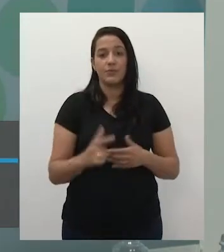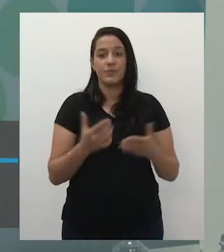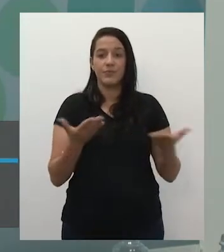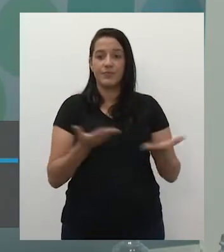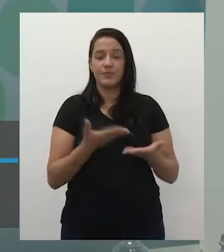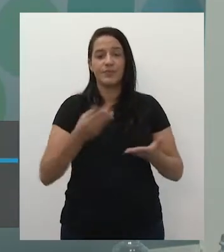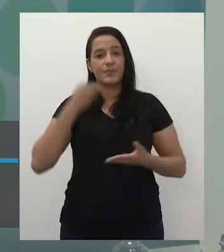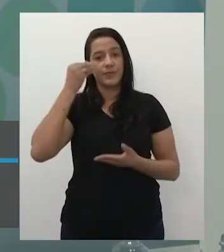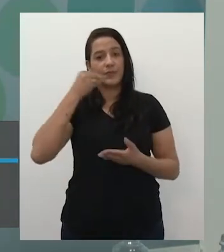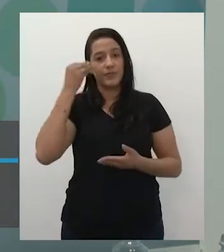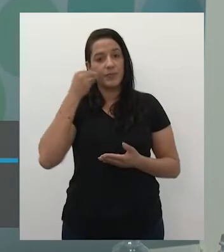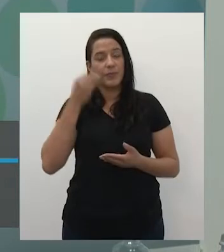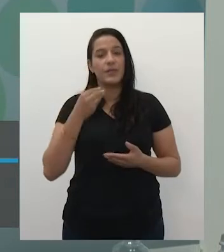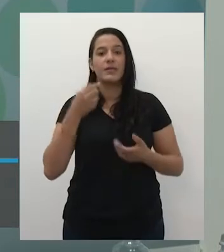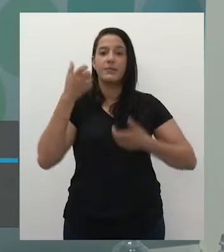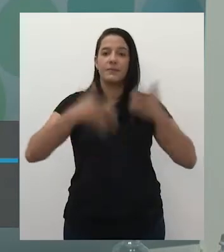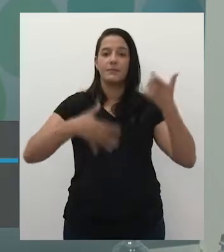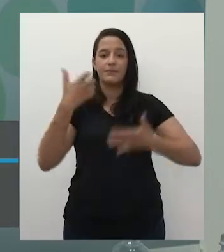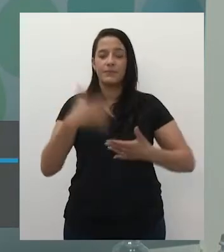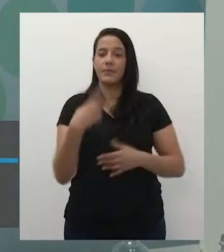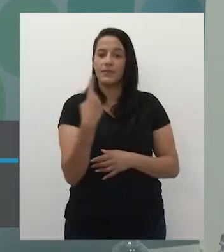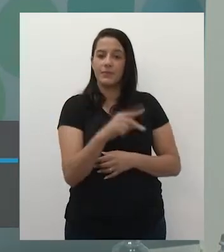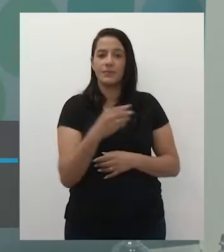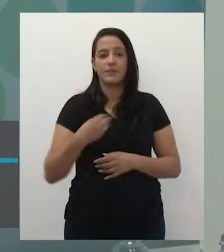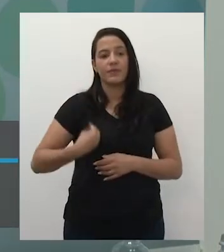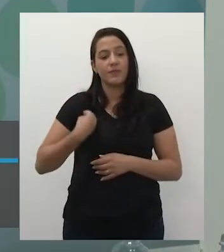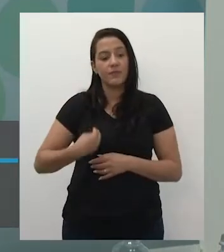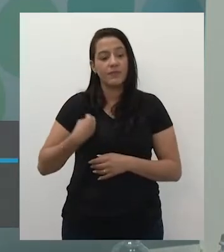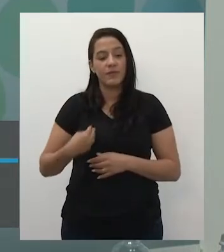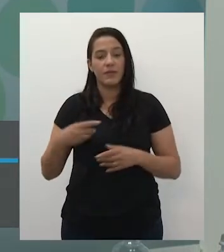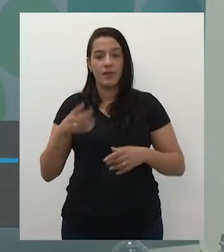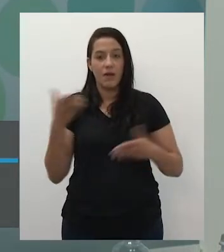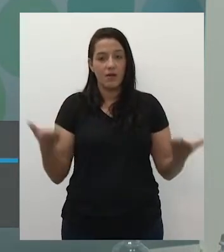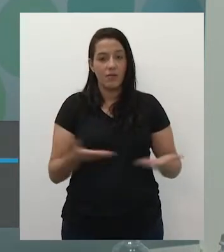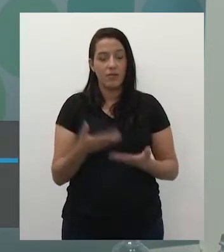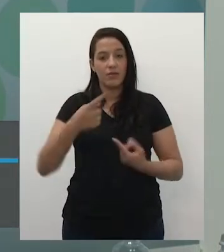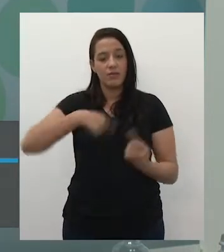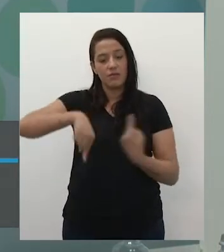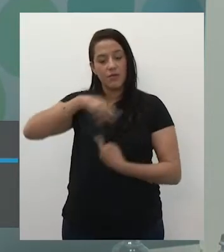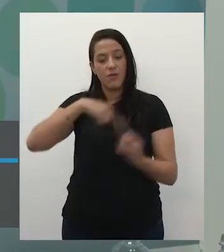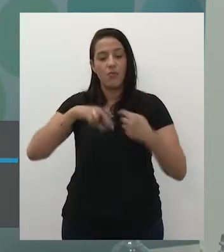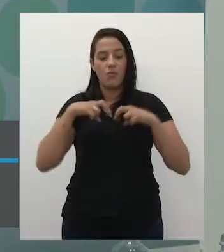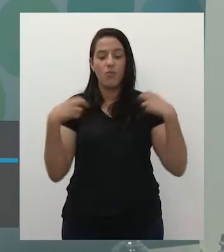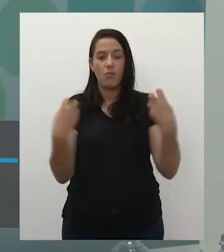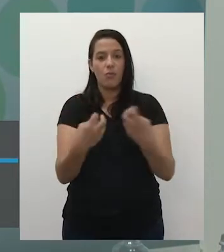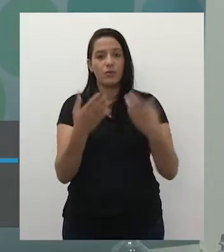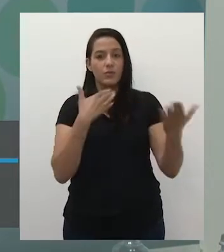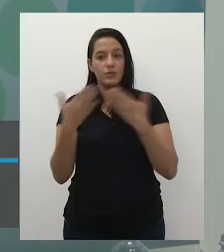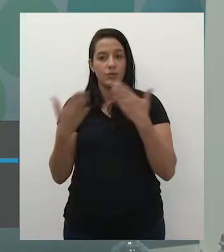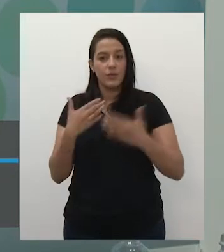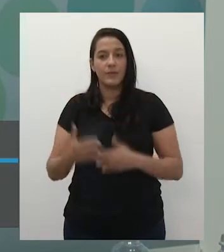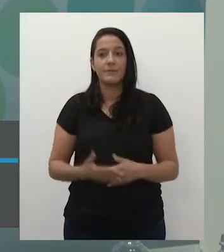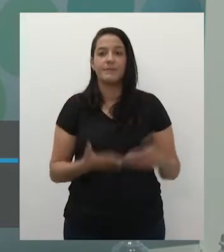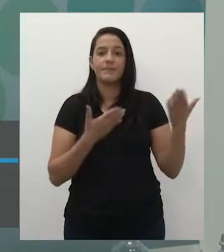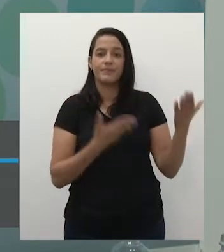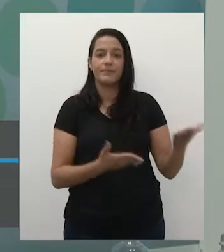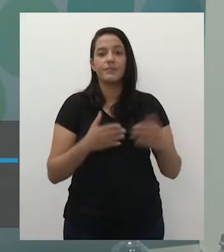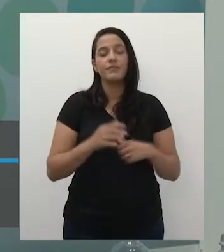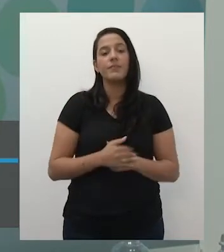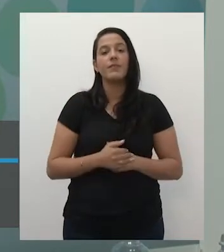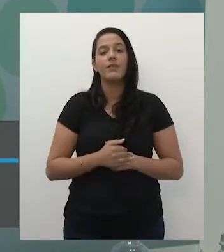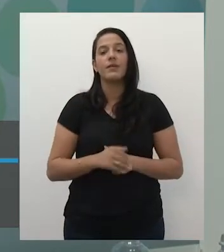experiências, trocando dificuldades, trocando as não dificuldades e compartilhando sugestões para